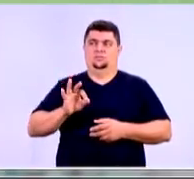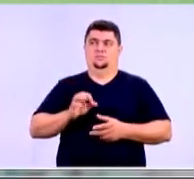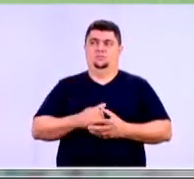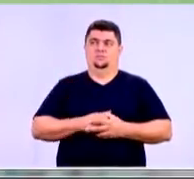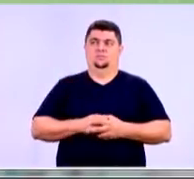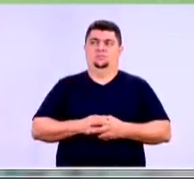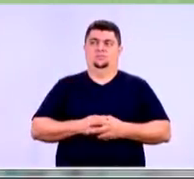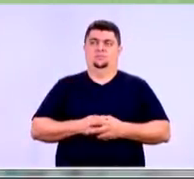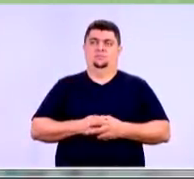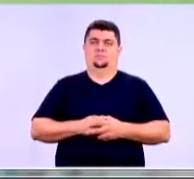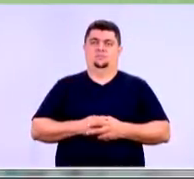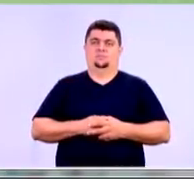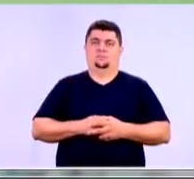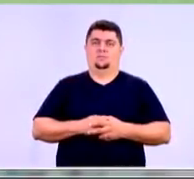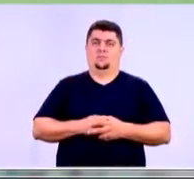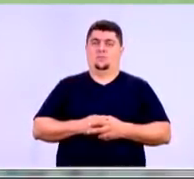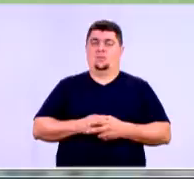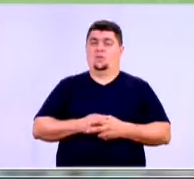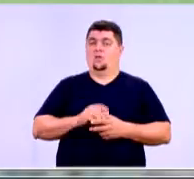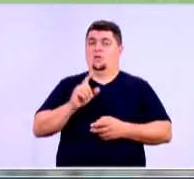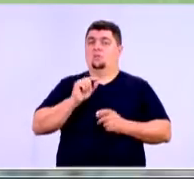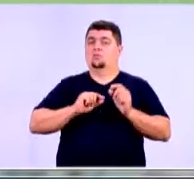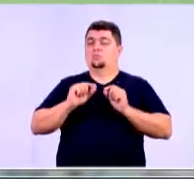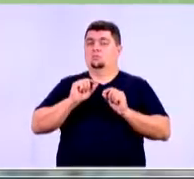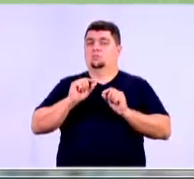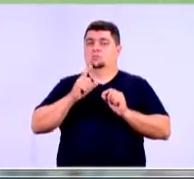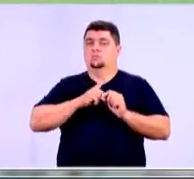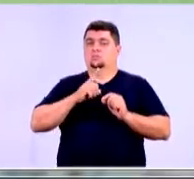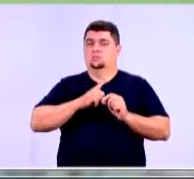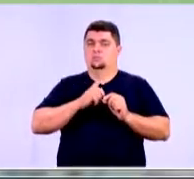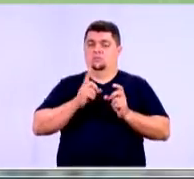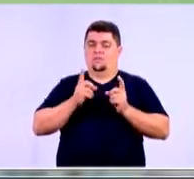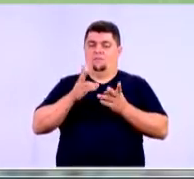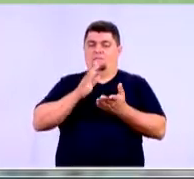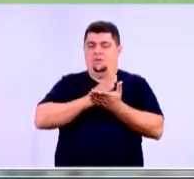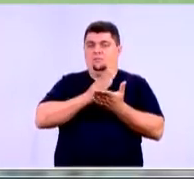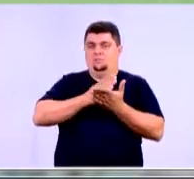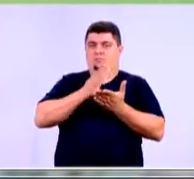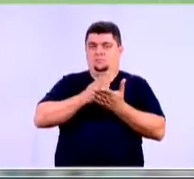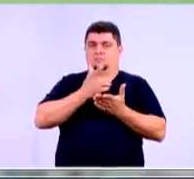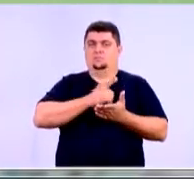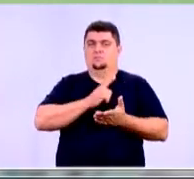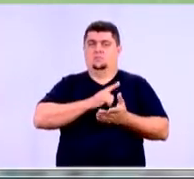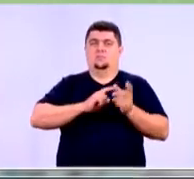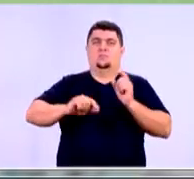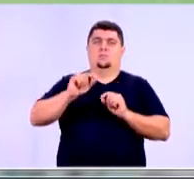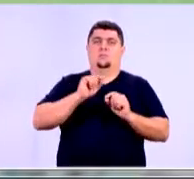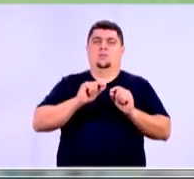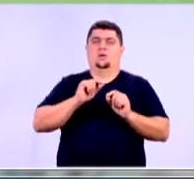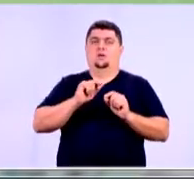30%. Significa também que dessa venda a prazo aqui,